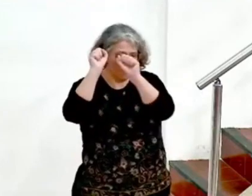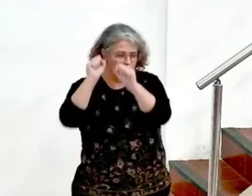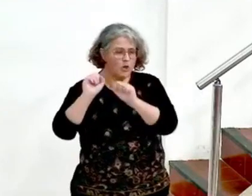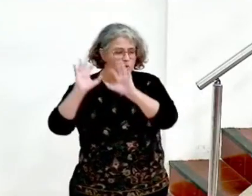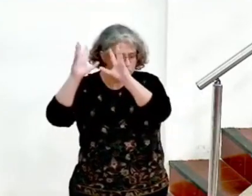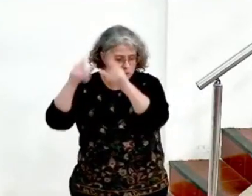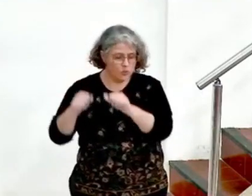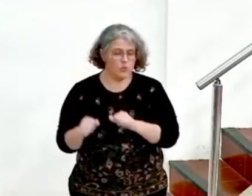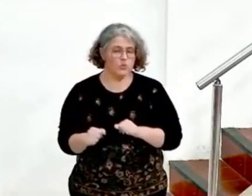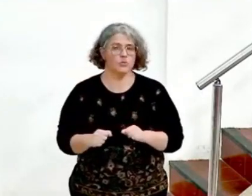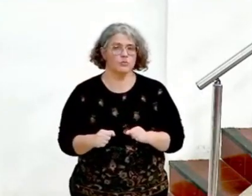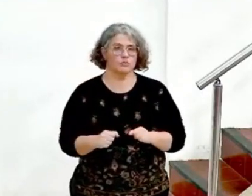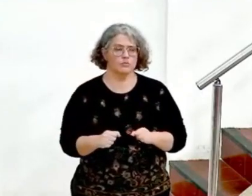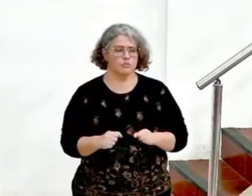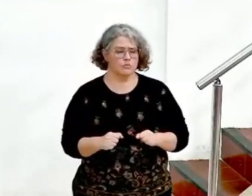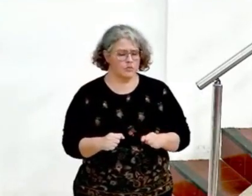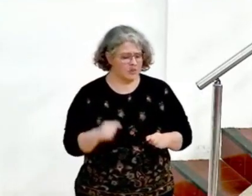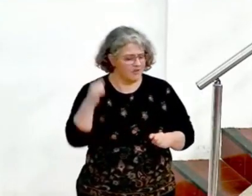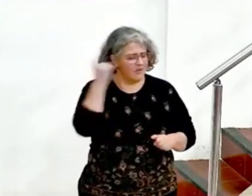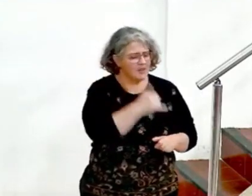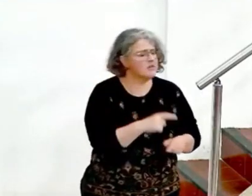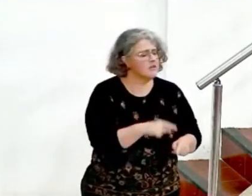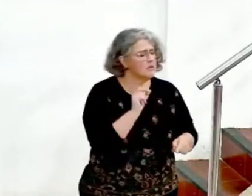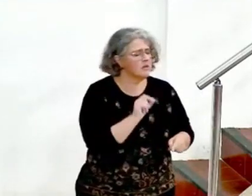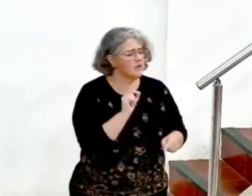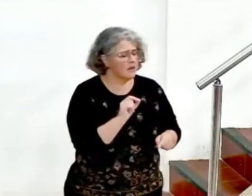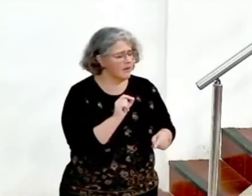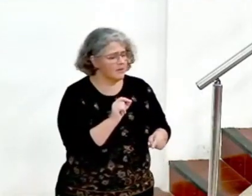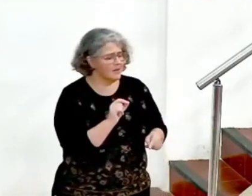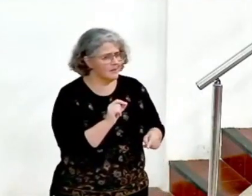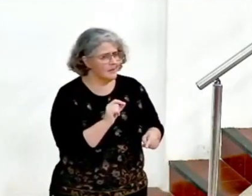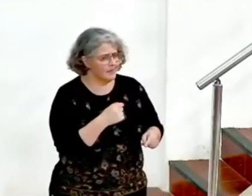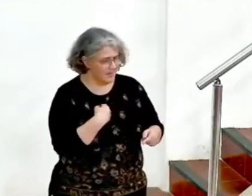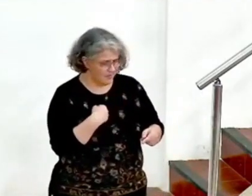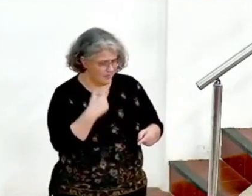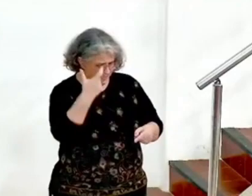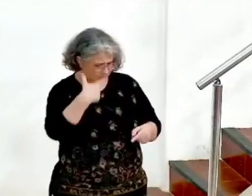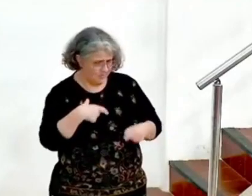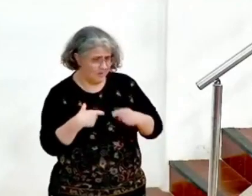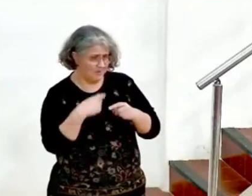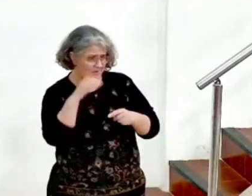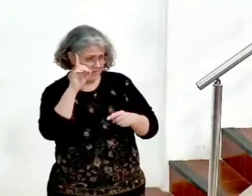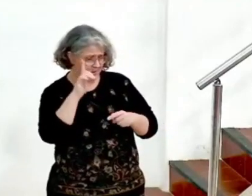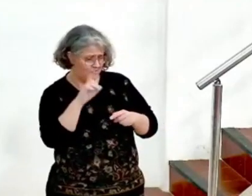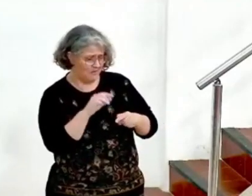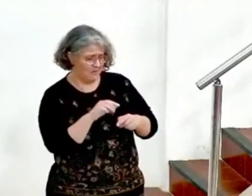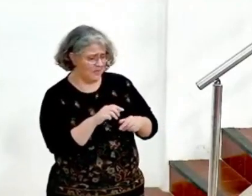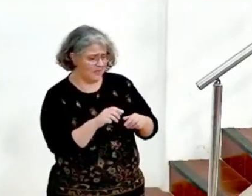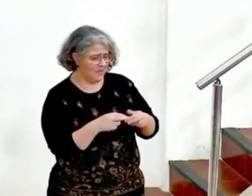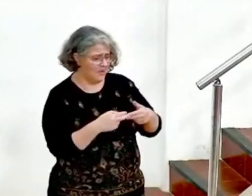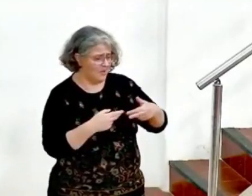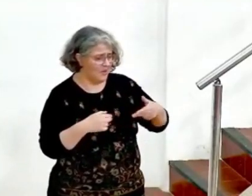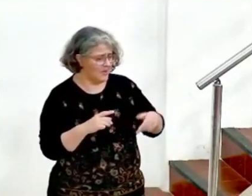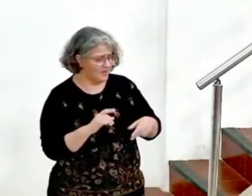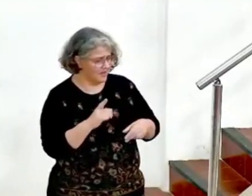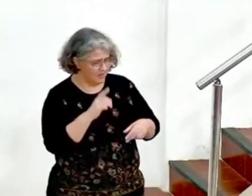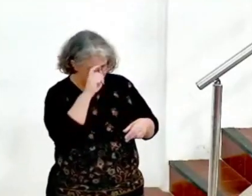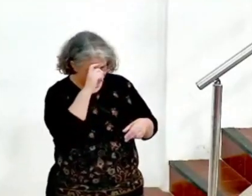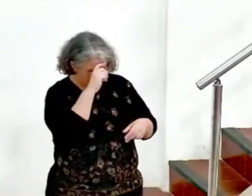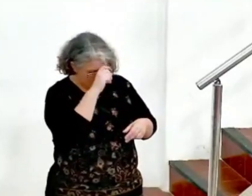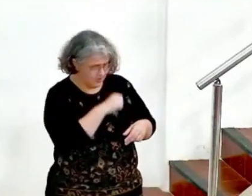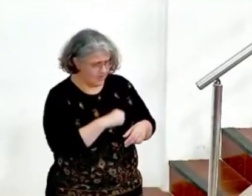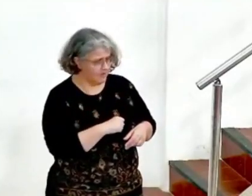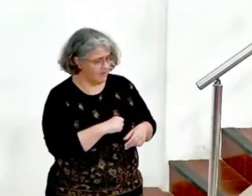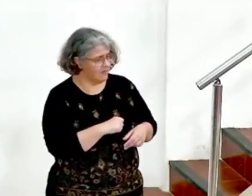acaso para o Senhor há coisa demasiadamente difícil? Daqui a um ano, mais detalhe de como vai ser essa